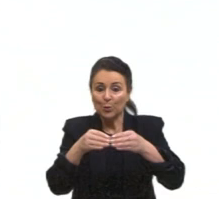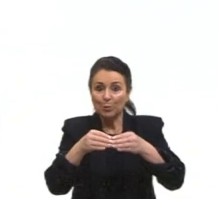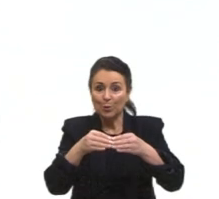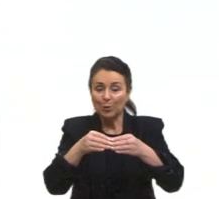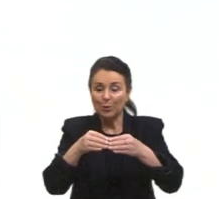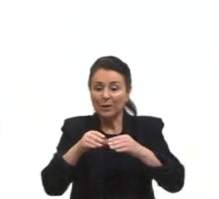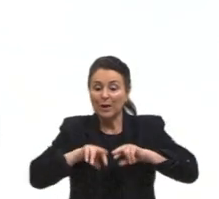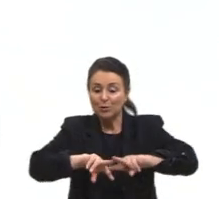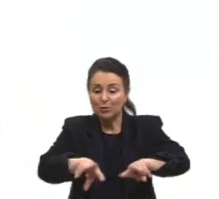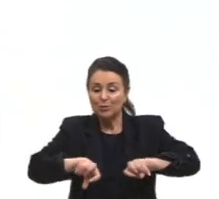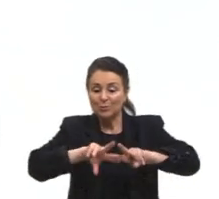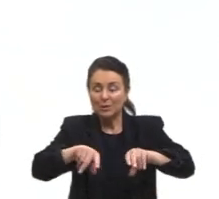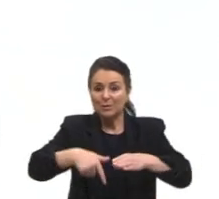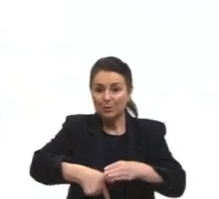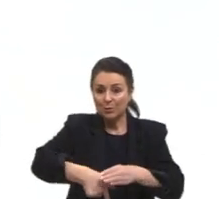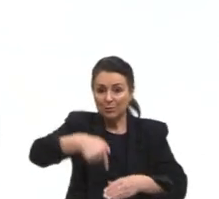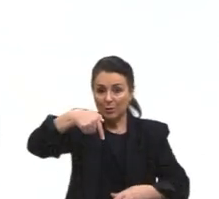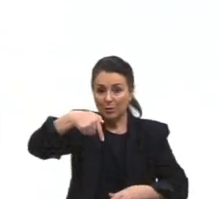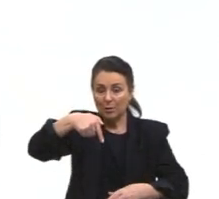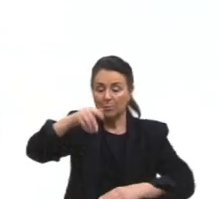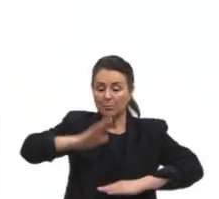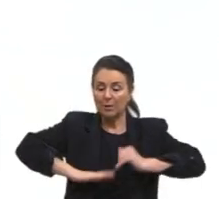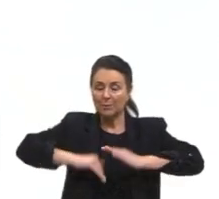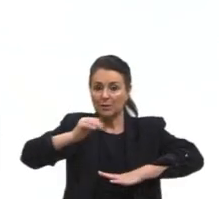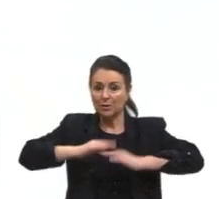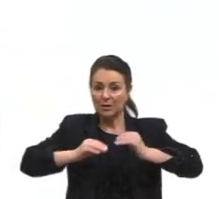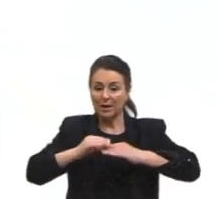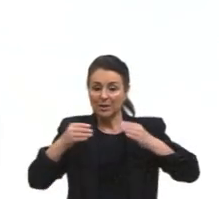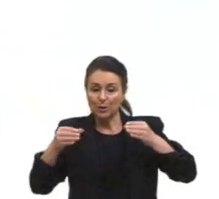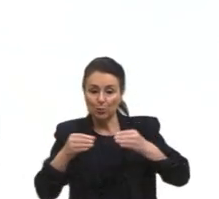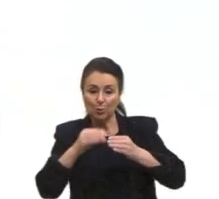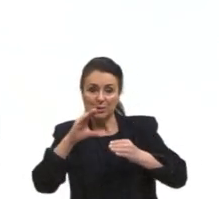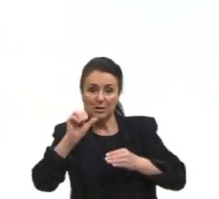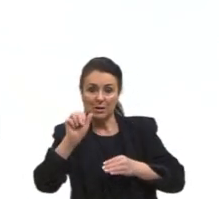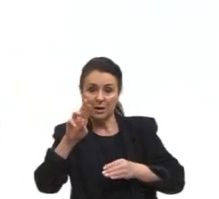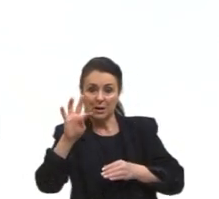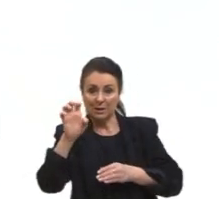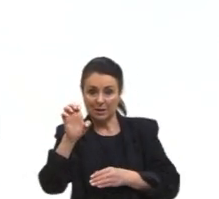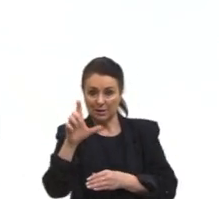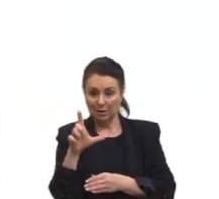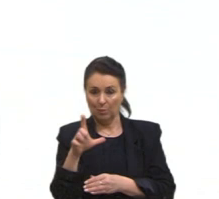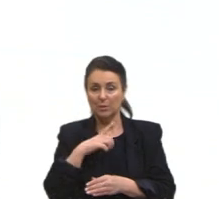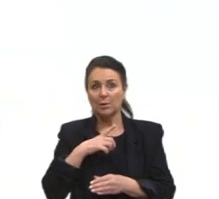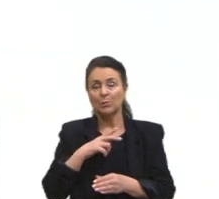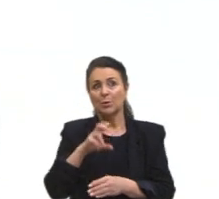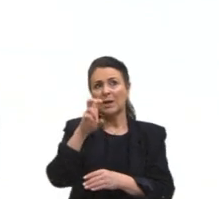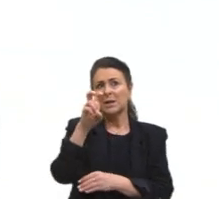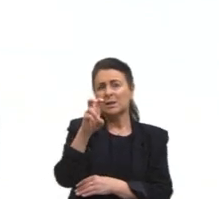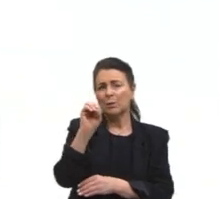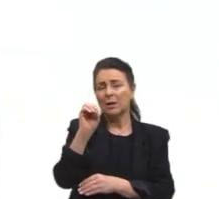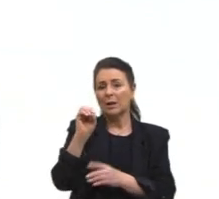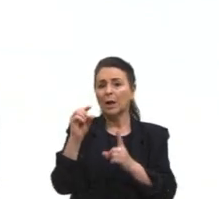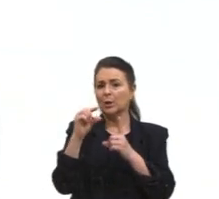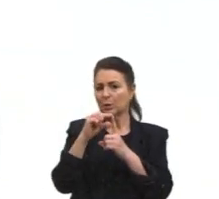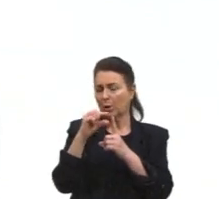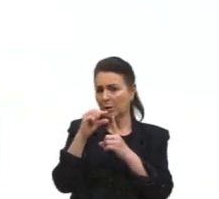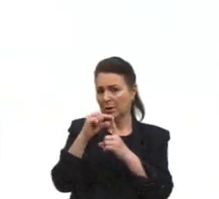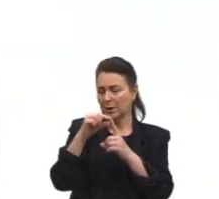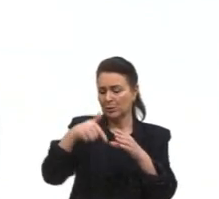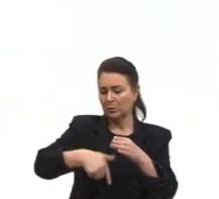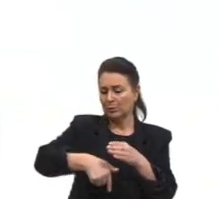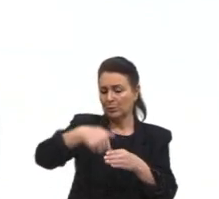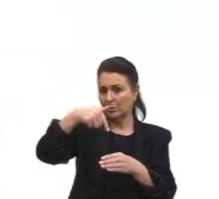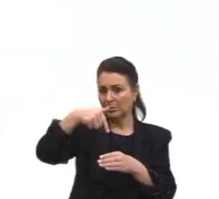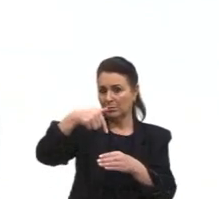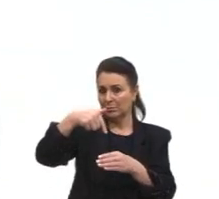o preço né praticar esse Cartel ó tá sei lá 50 dólares o petróleo em qualquer lugar do mundo vai estar